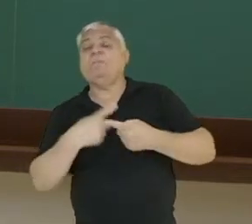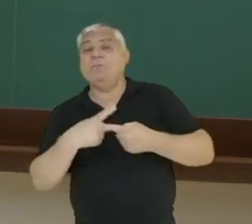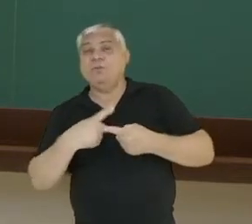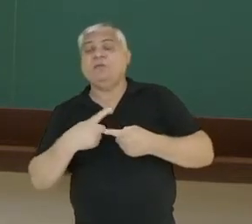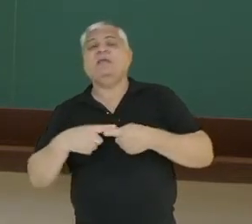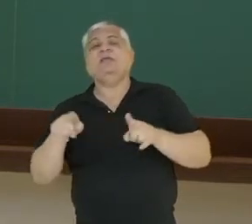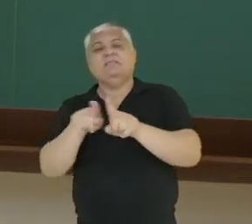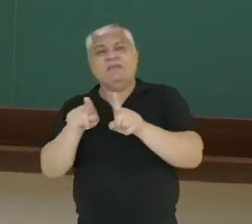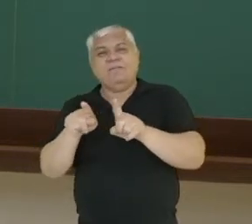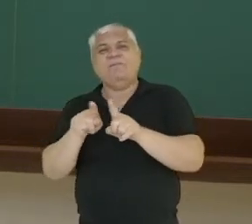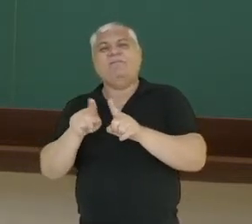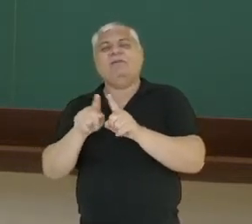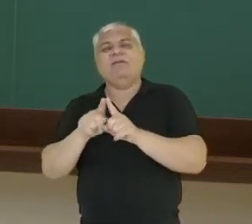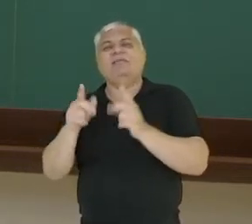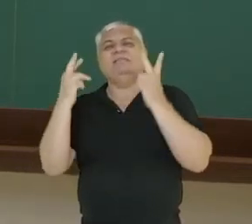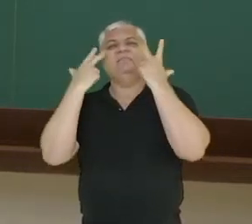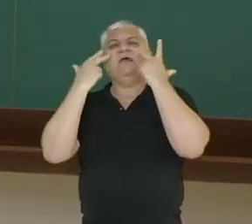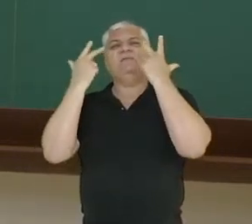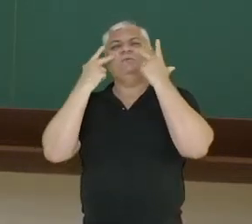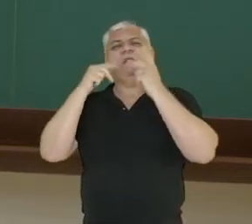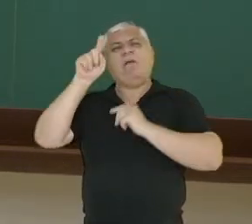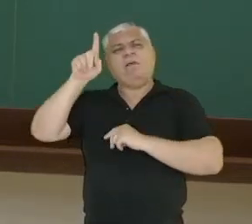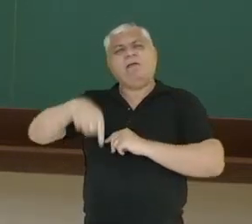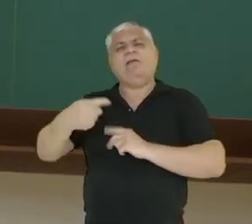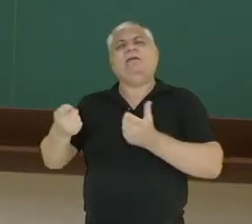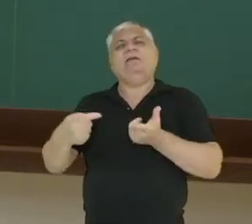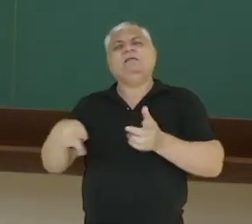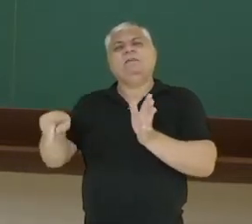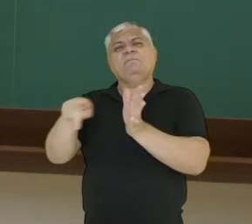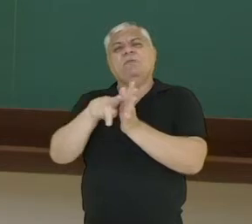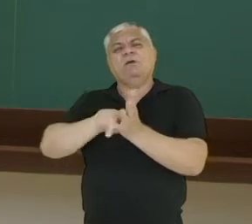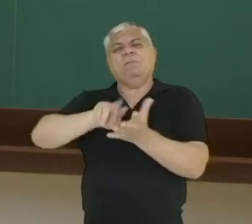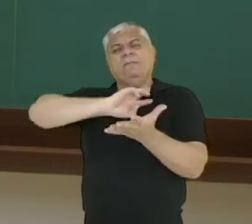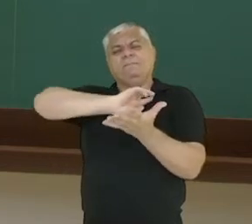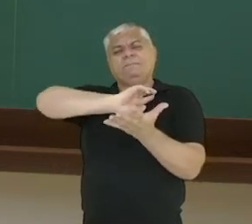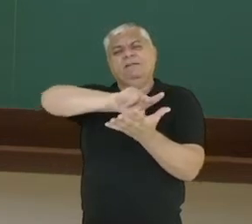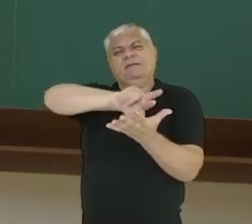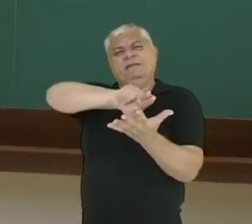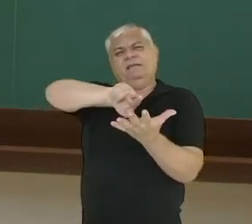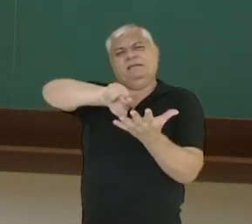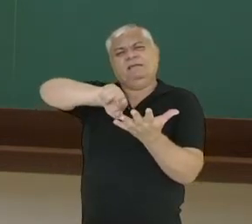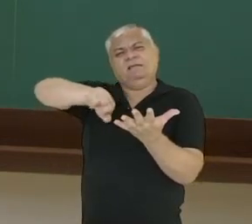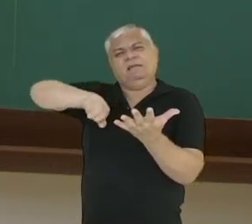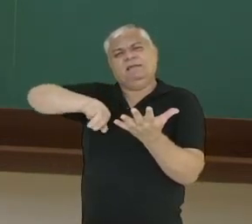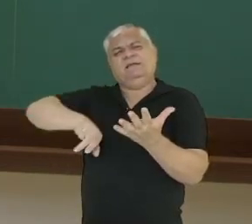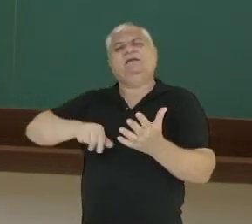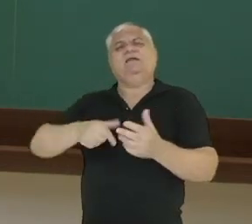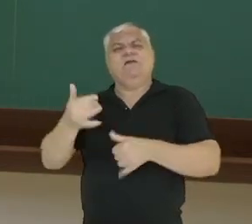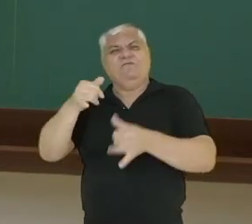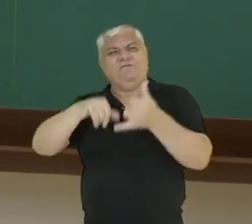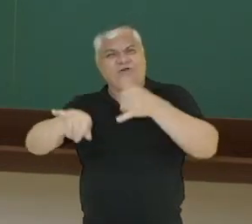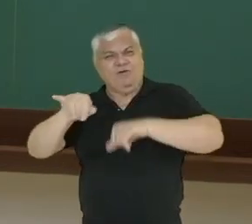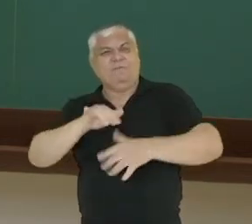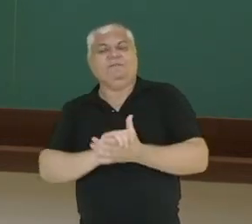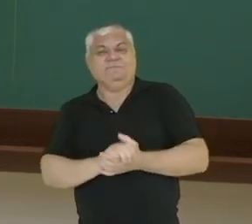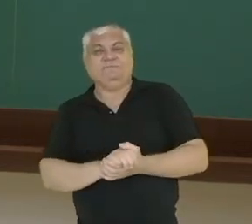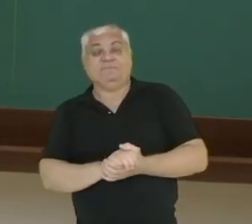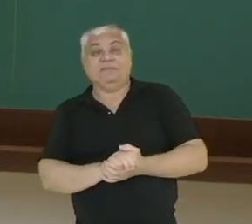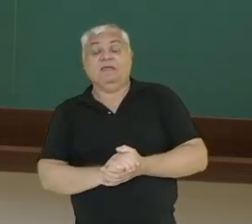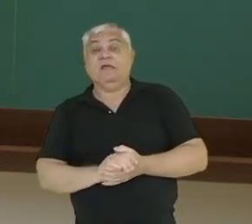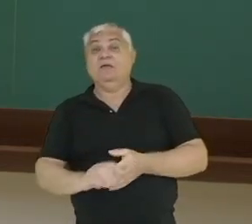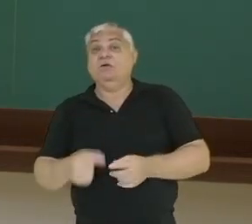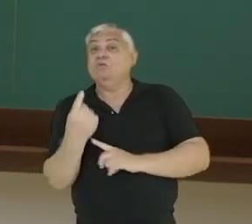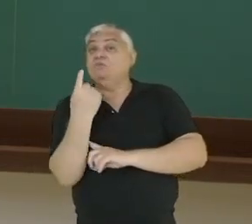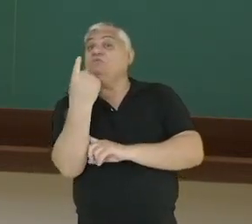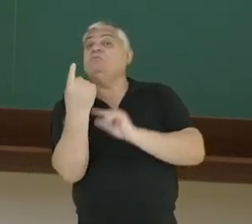natureza é o que é. Por quê? Porque ela tem as suas diversas, múltiplas formas, e uma